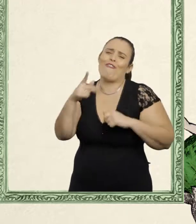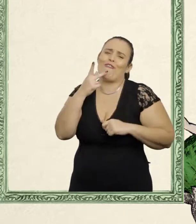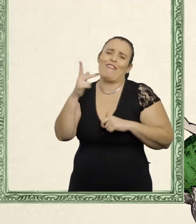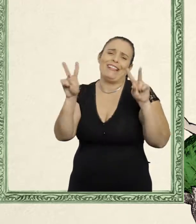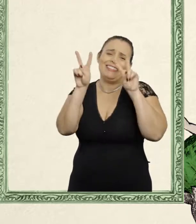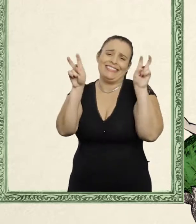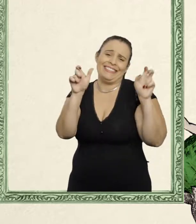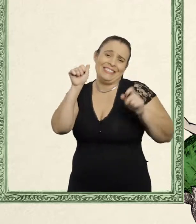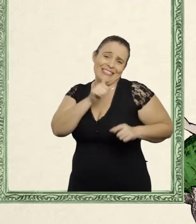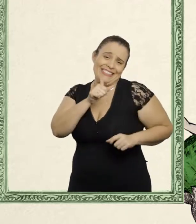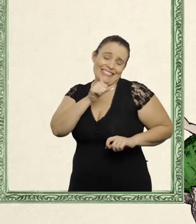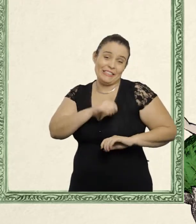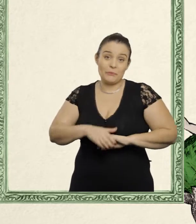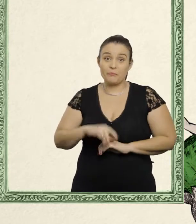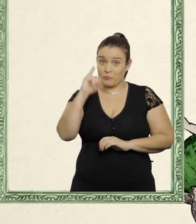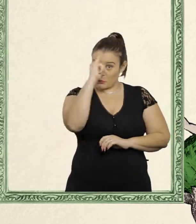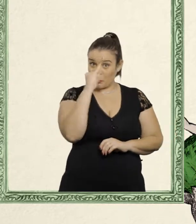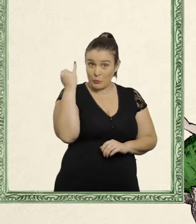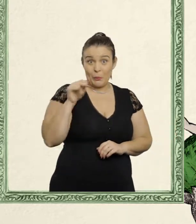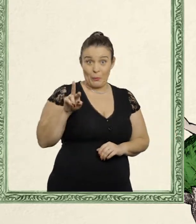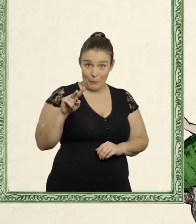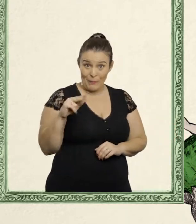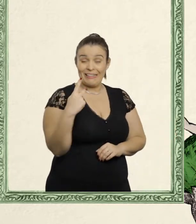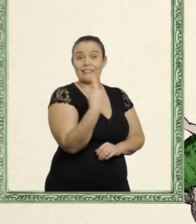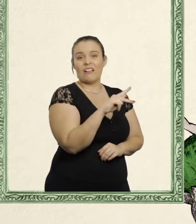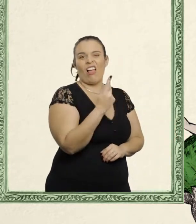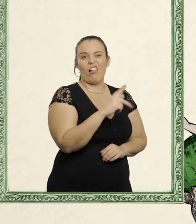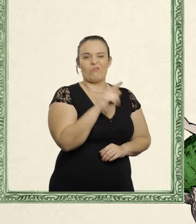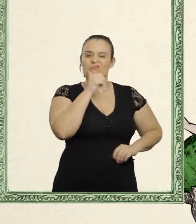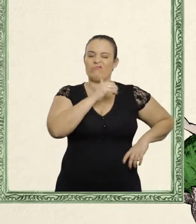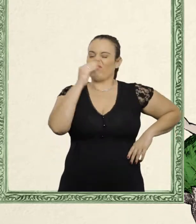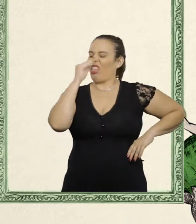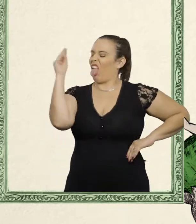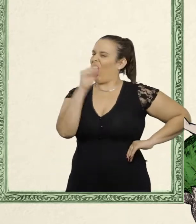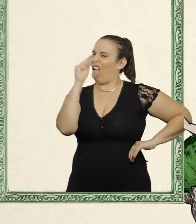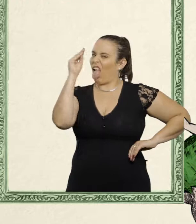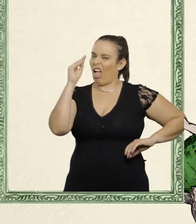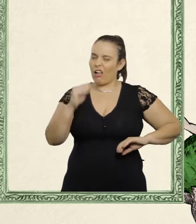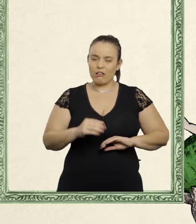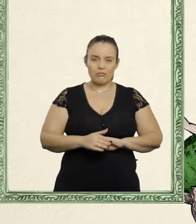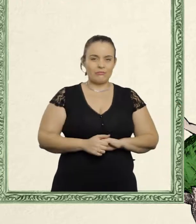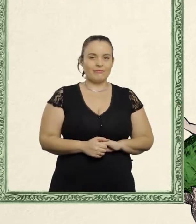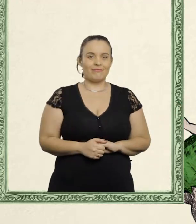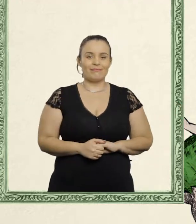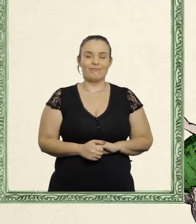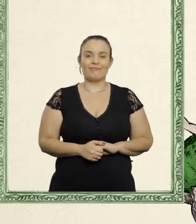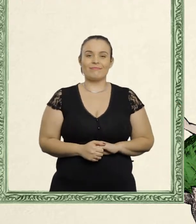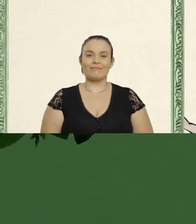Peter falava das meninas. João, o irmão de Wendy, desprezava as meninas.